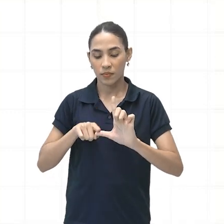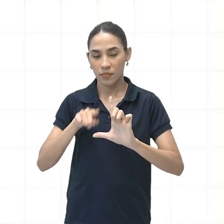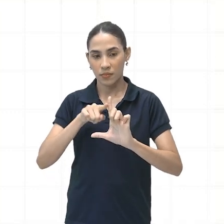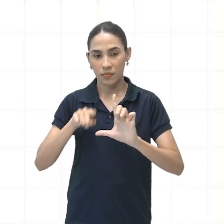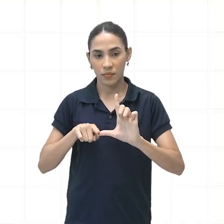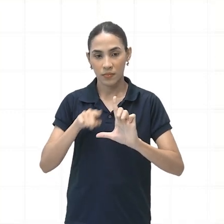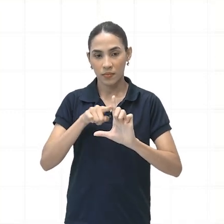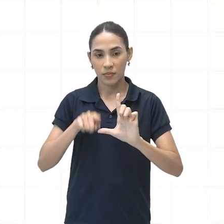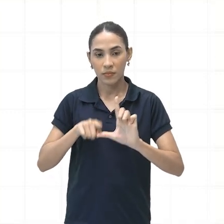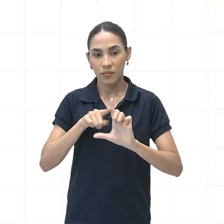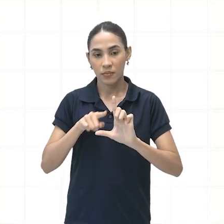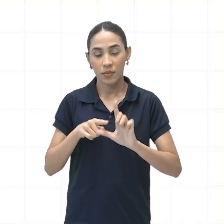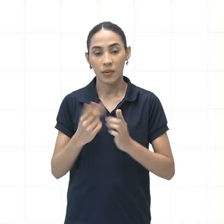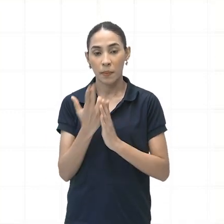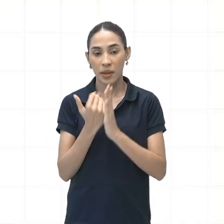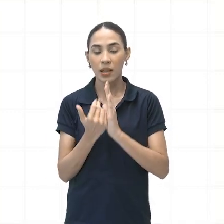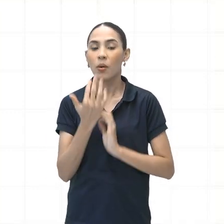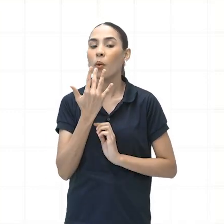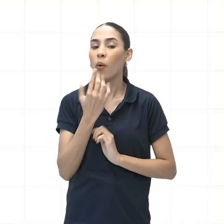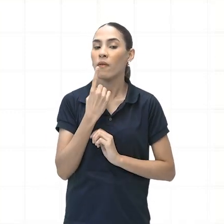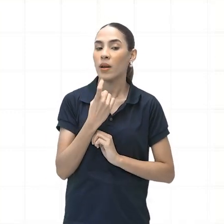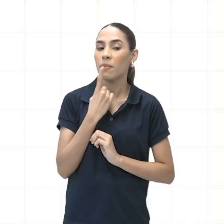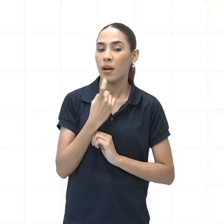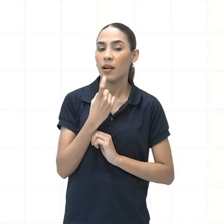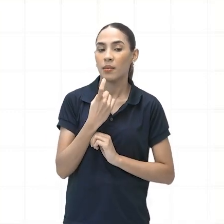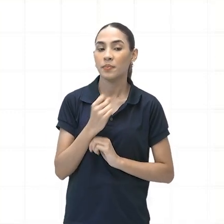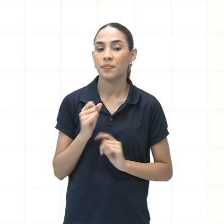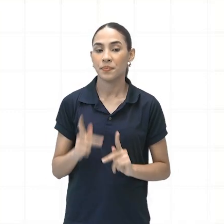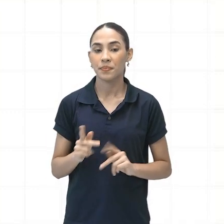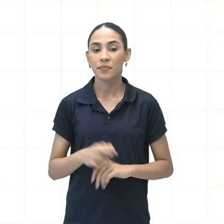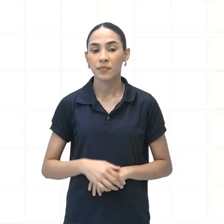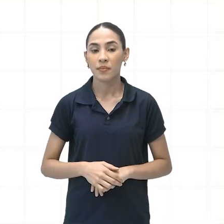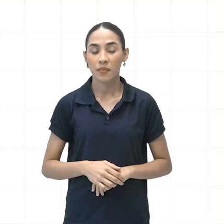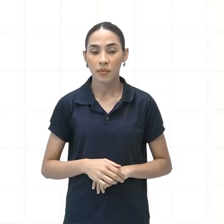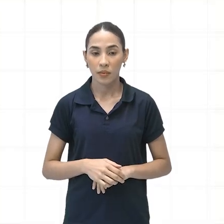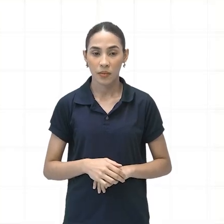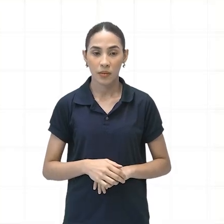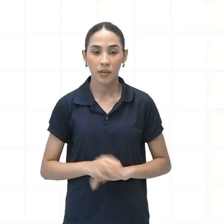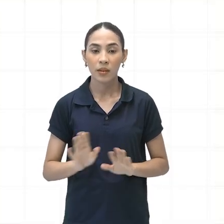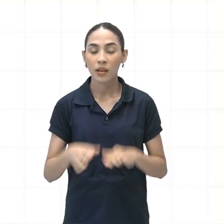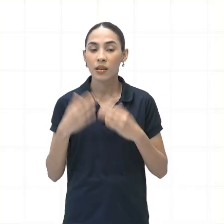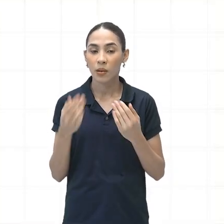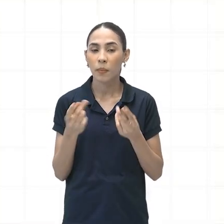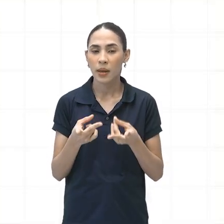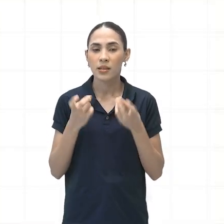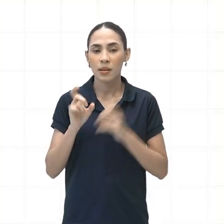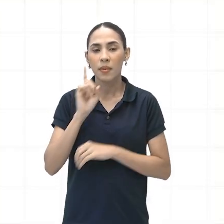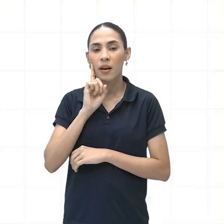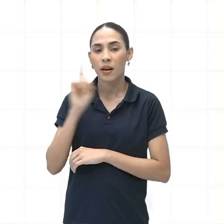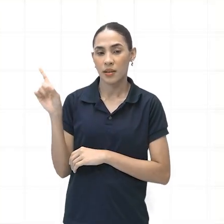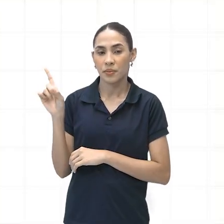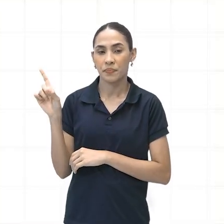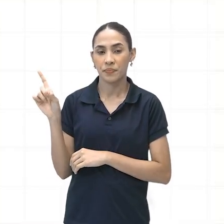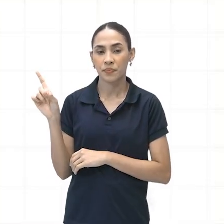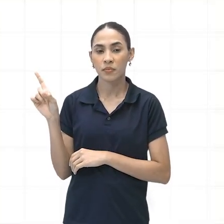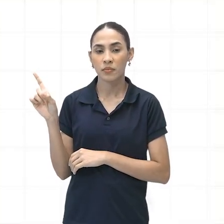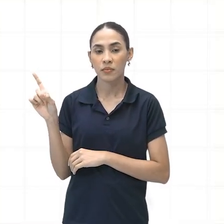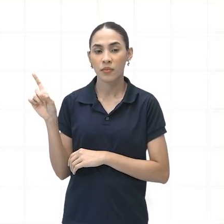da pirâmide que eu estou pintando de vermelho, certo? Então, veja aí que